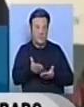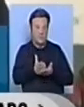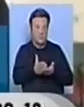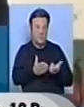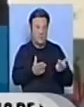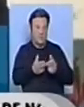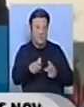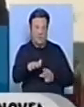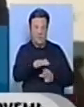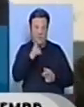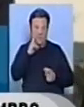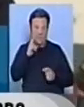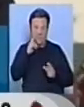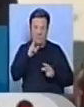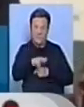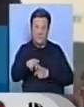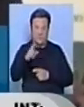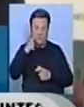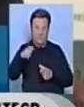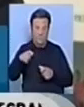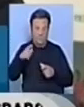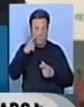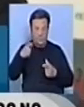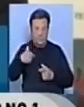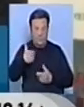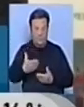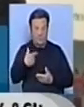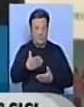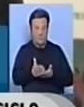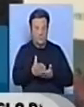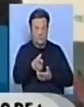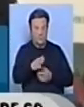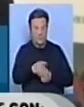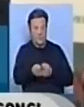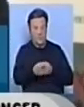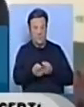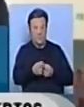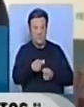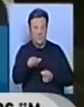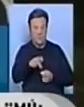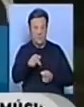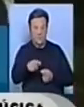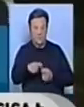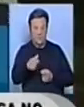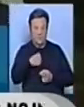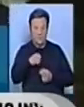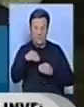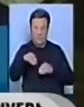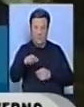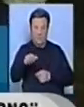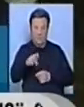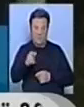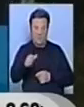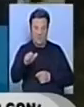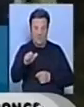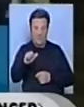paisagem protegida. Neste momento, nós estamos numa escola que, pela proximidade à Quinta de Penteiros, à instalação da Quinta de Penteiros,